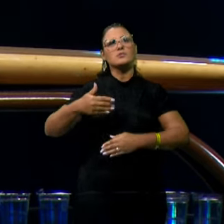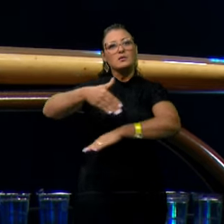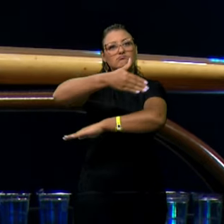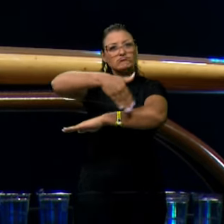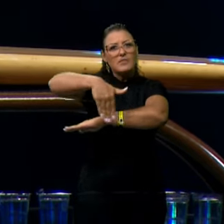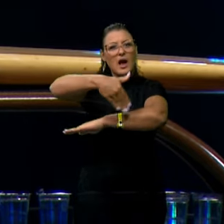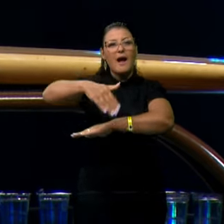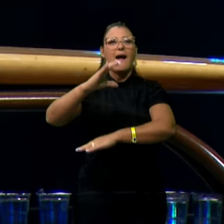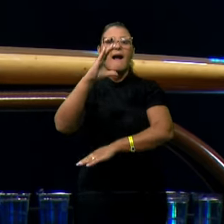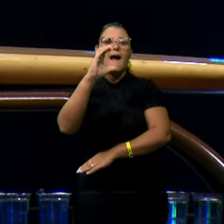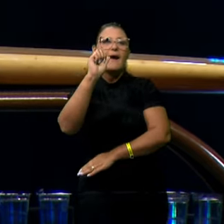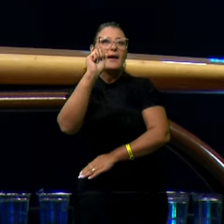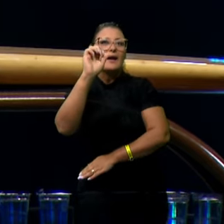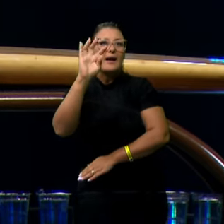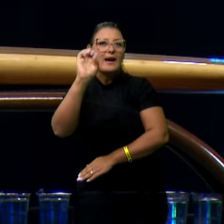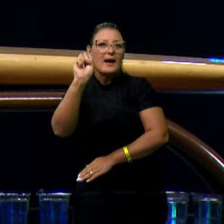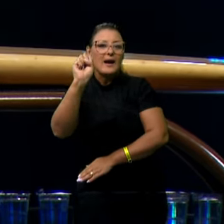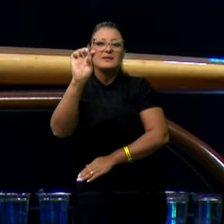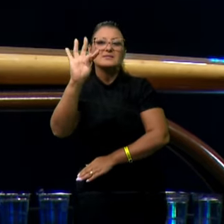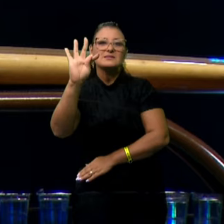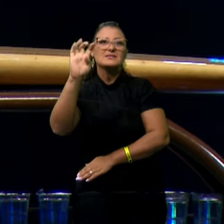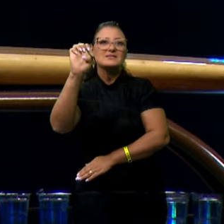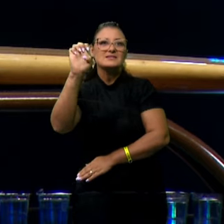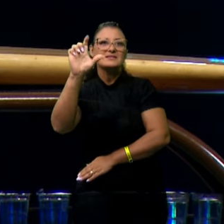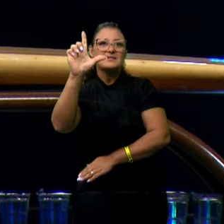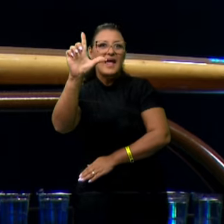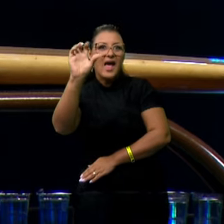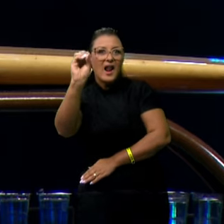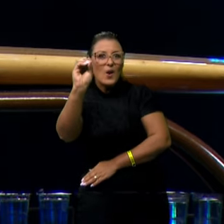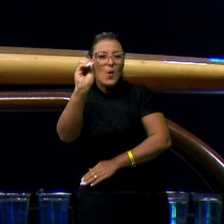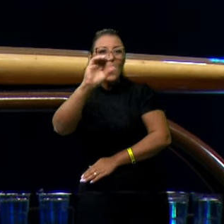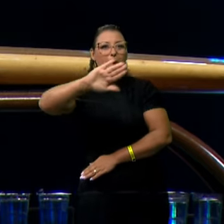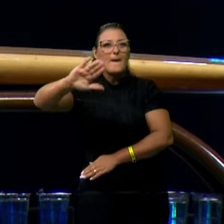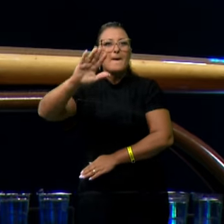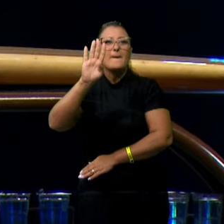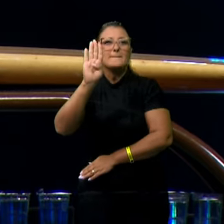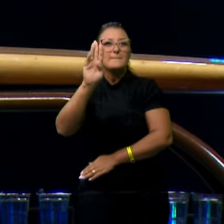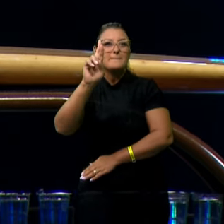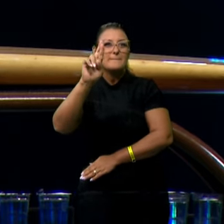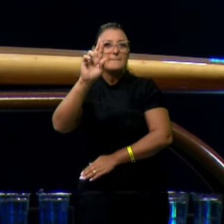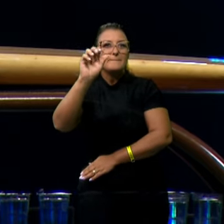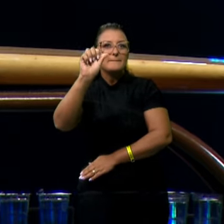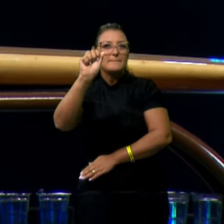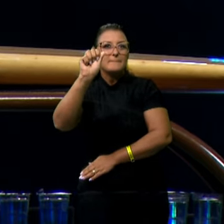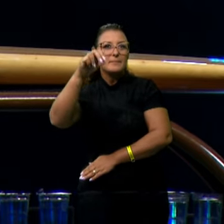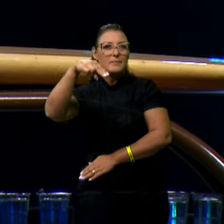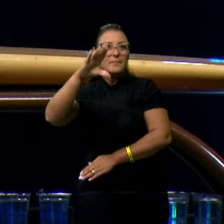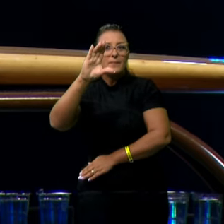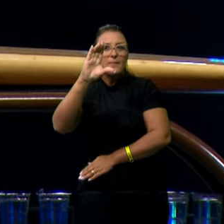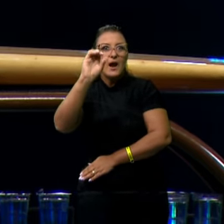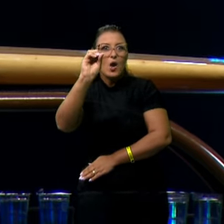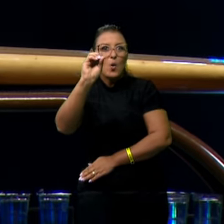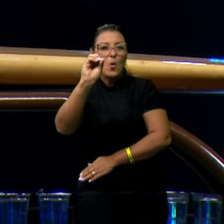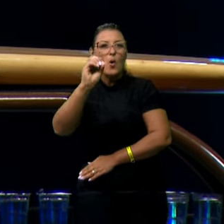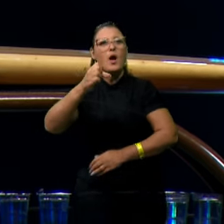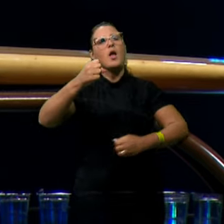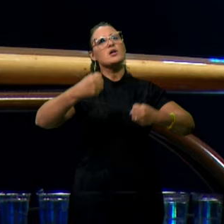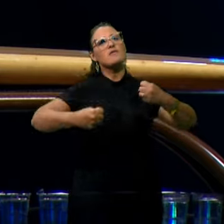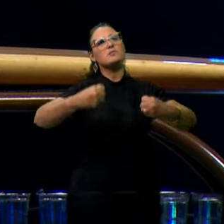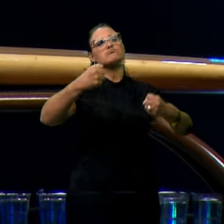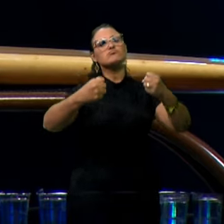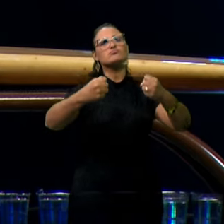moto a carteira caiu do seu bolso eu tava no carro de trás tem os documentos se espalharam pela estrada